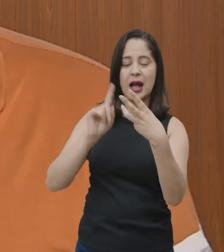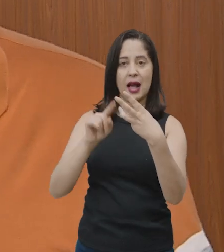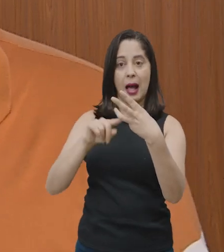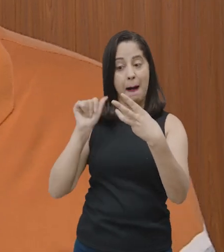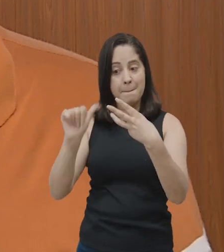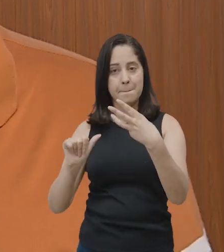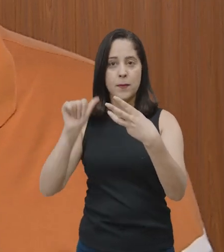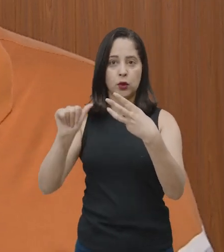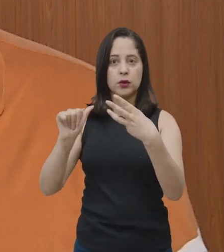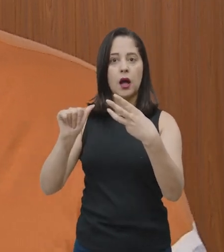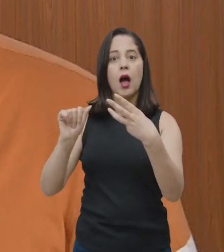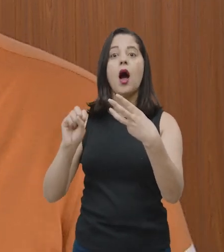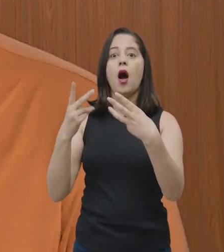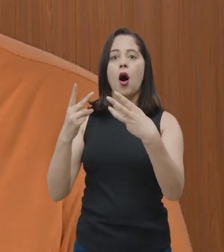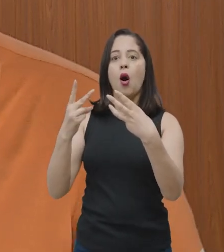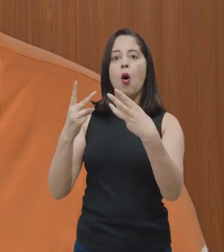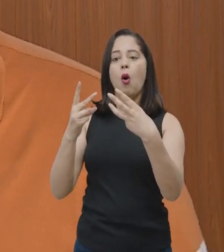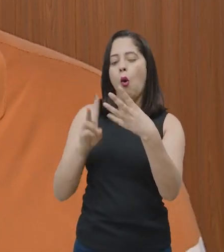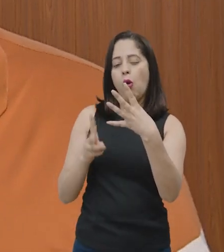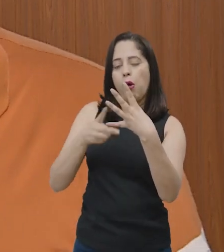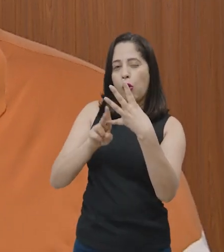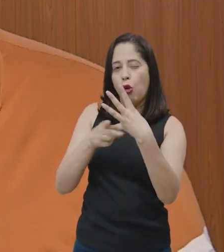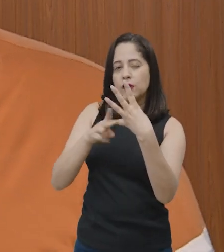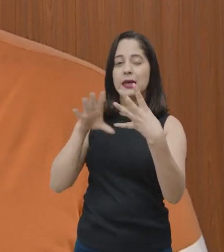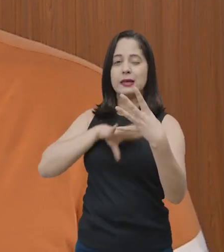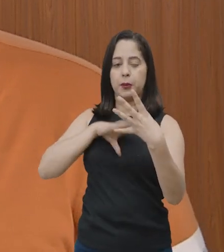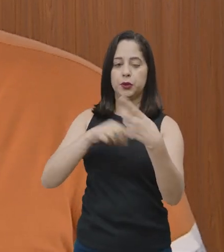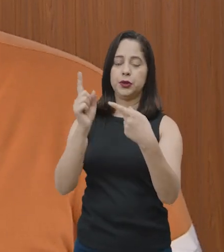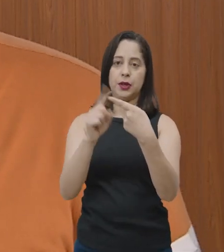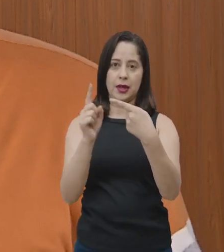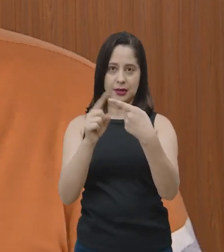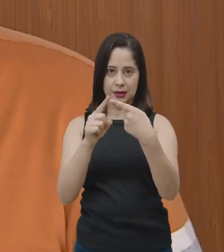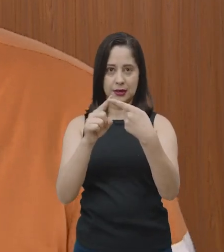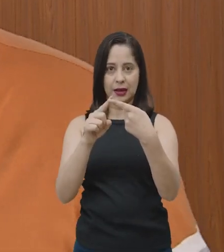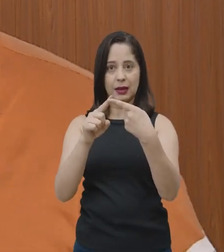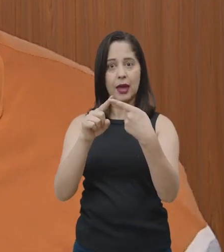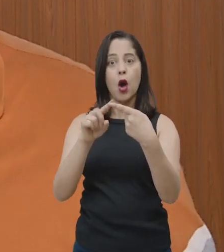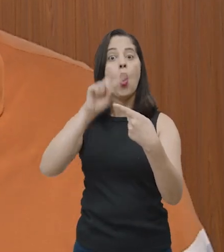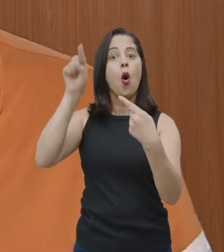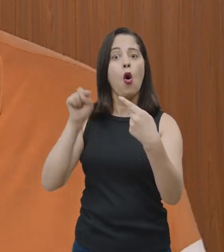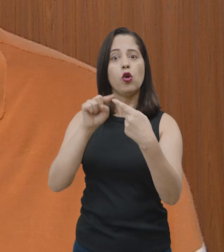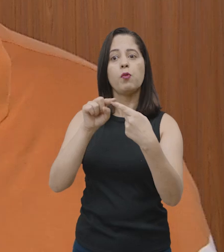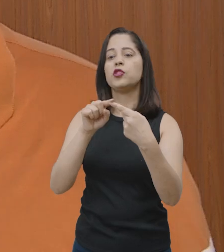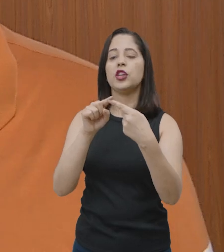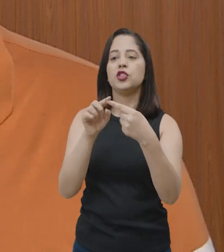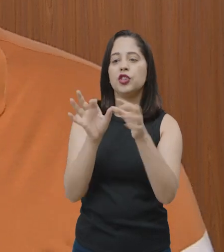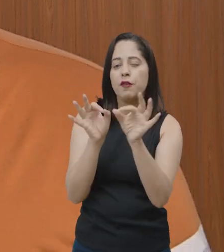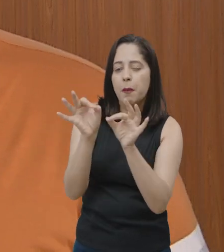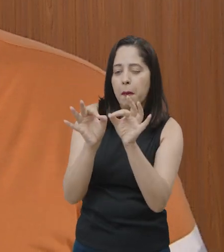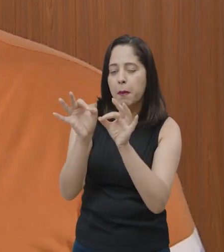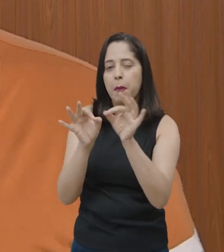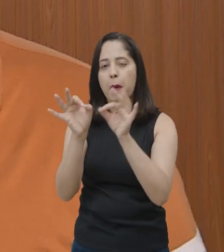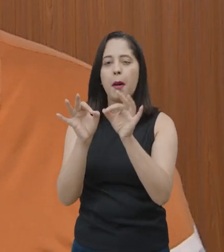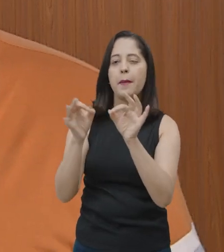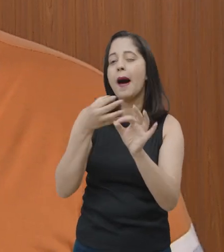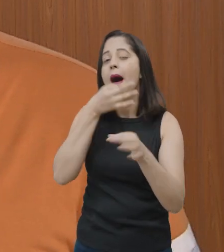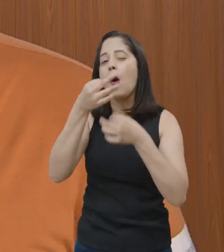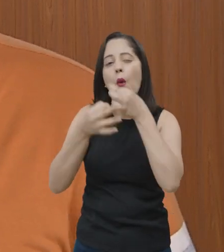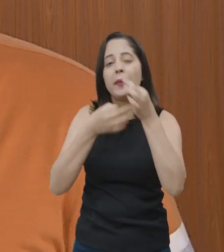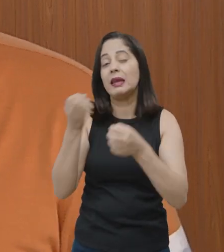supressiva, modificativa ou redacional. A aditiva é aquela que visa acrescentar alguma normativa,